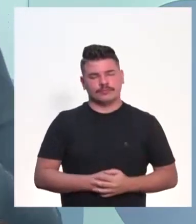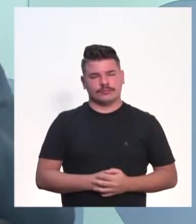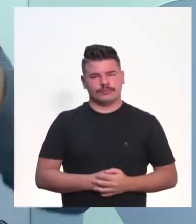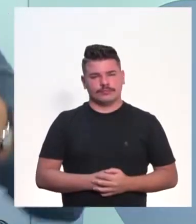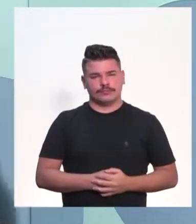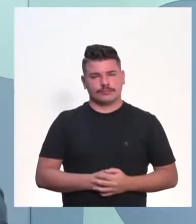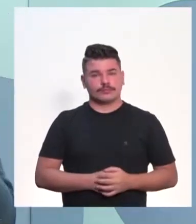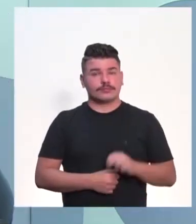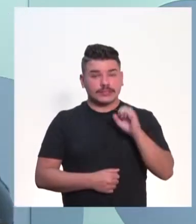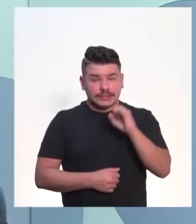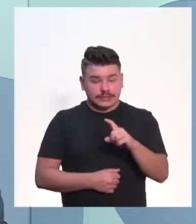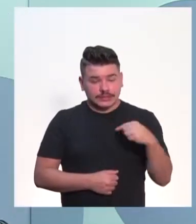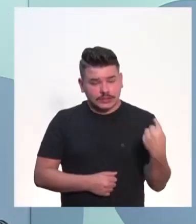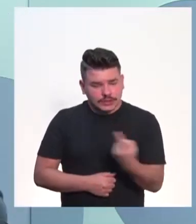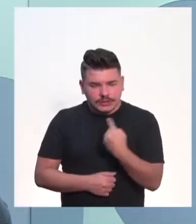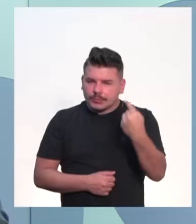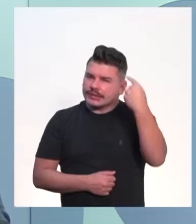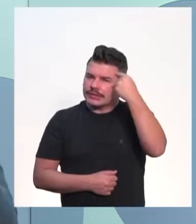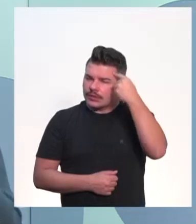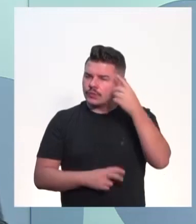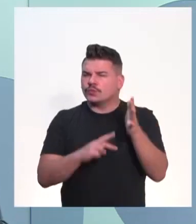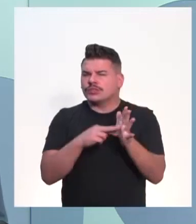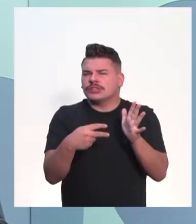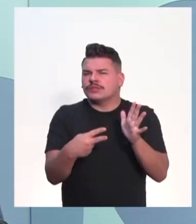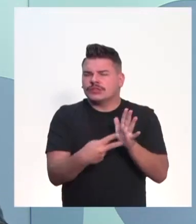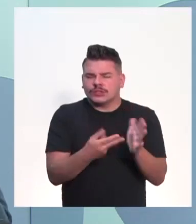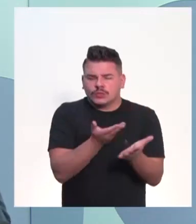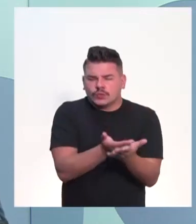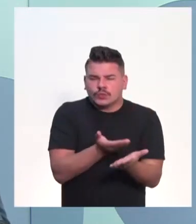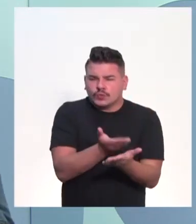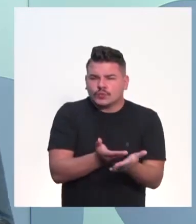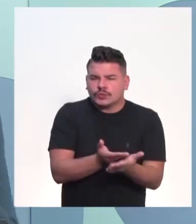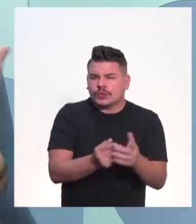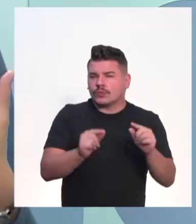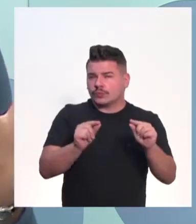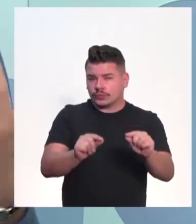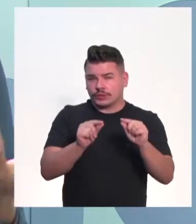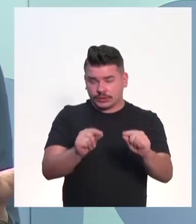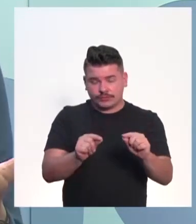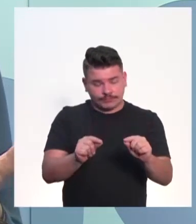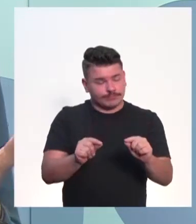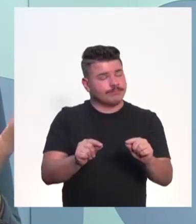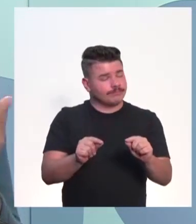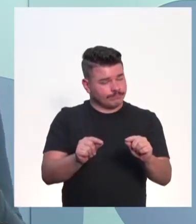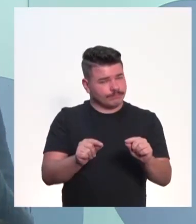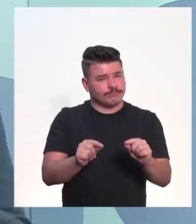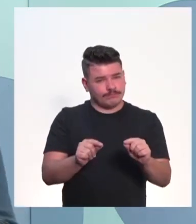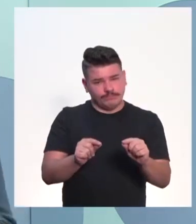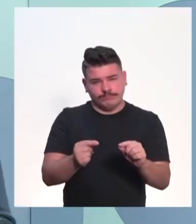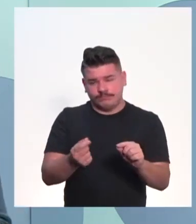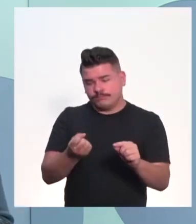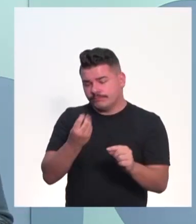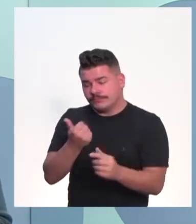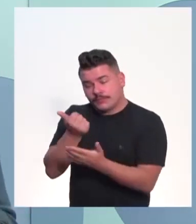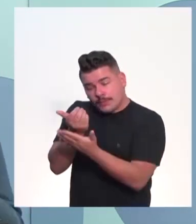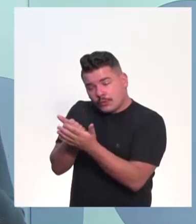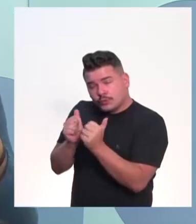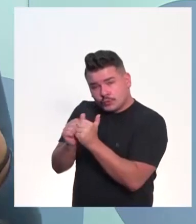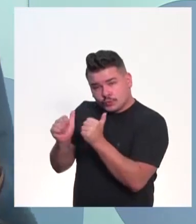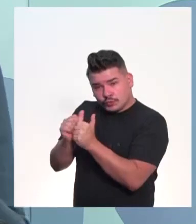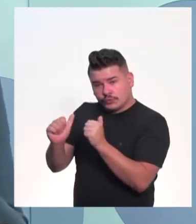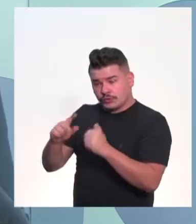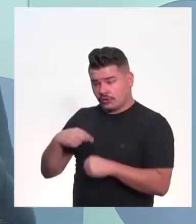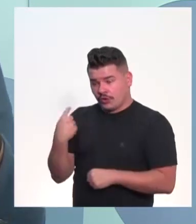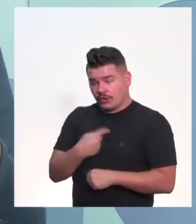no conceito do que é estudar, a gente vai perceber que estudar está muito mais perto da gente do que do banco da escola. A